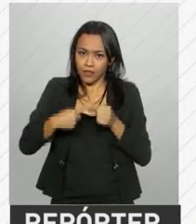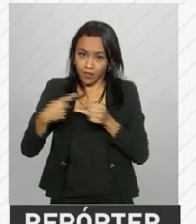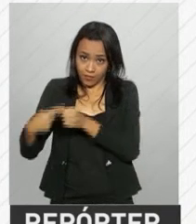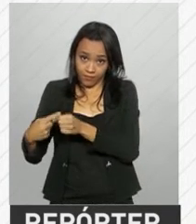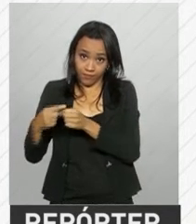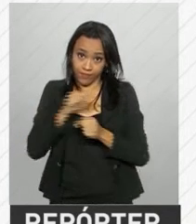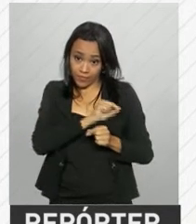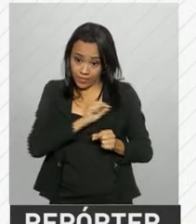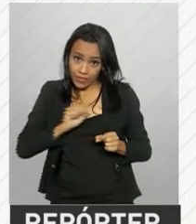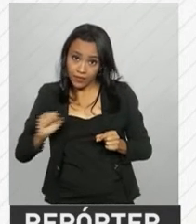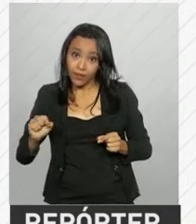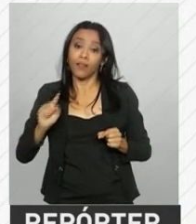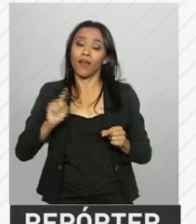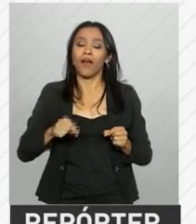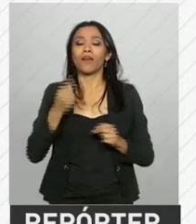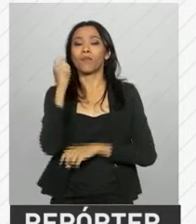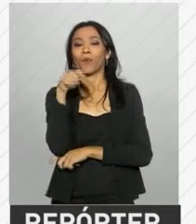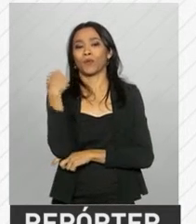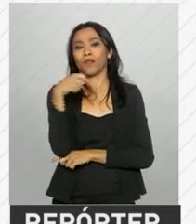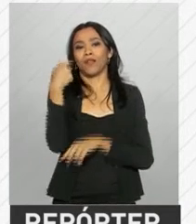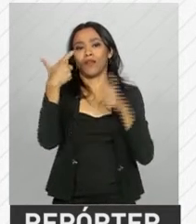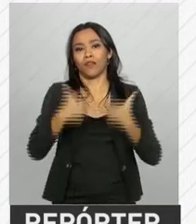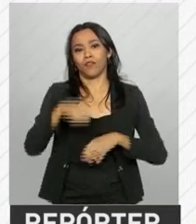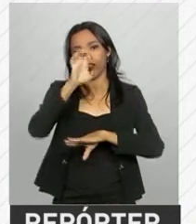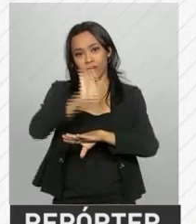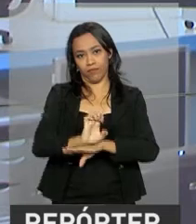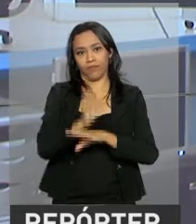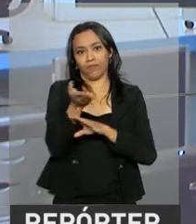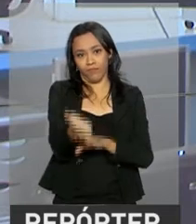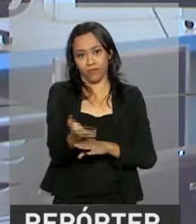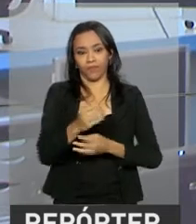e Osório a Porto Alegre, no Rio Grande do Sul.